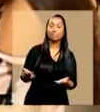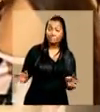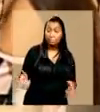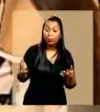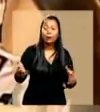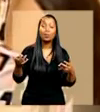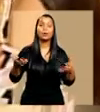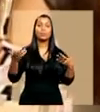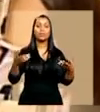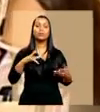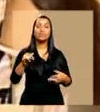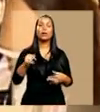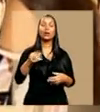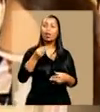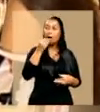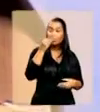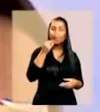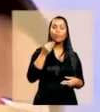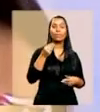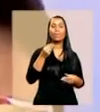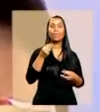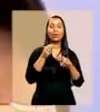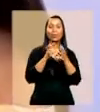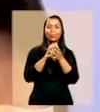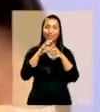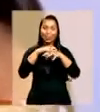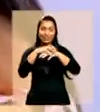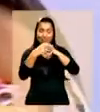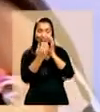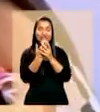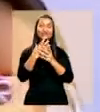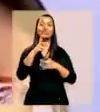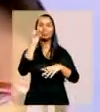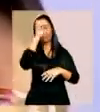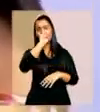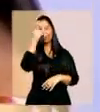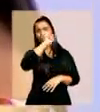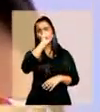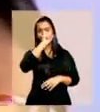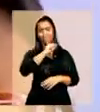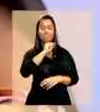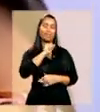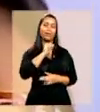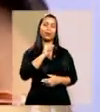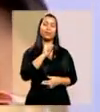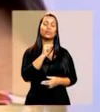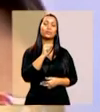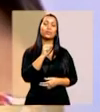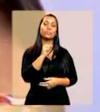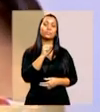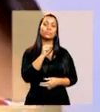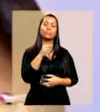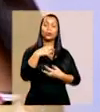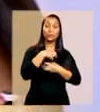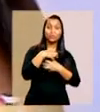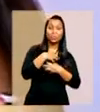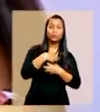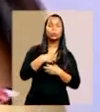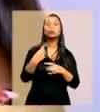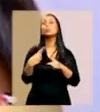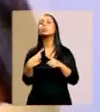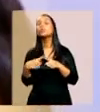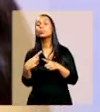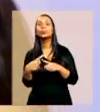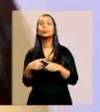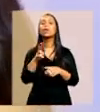essa manipulação, que ele vai colocar na boca, ele vai sentir, ele vai aprendendo com aquilo, né? O sentido,